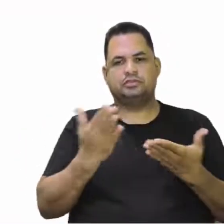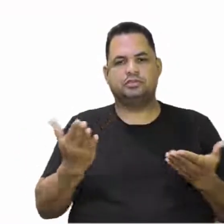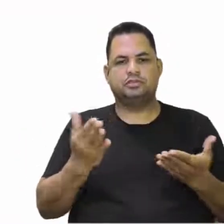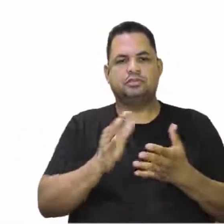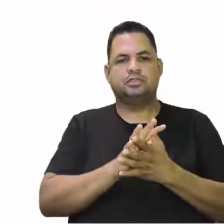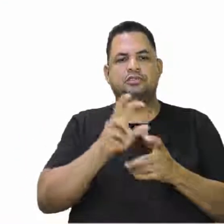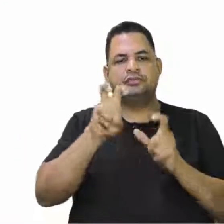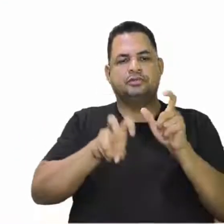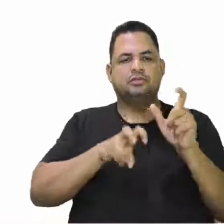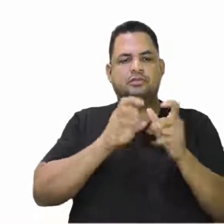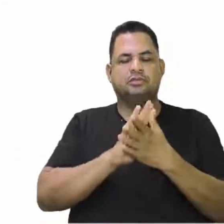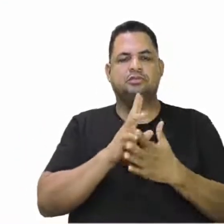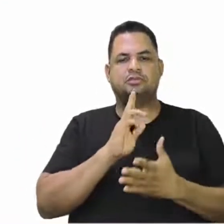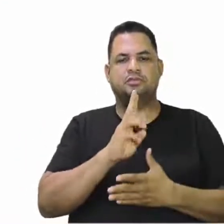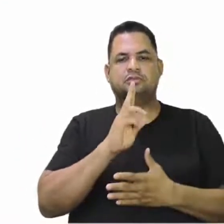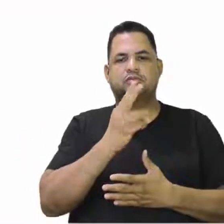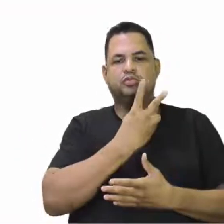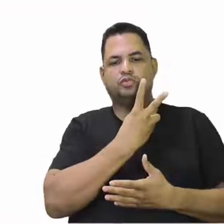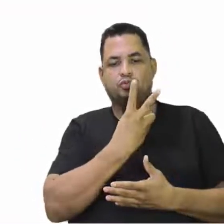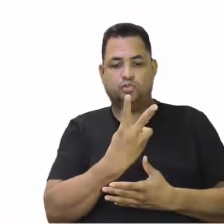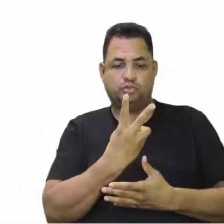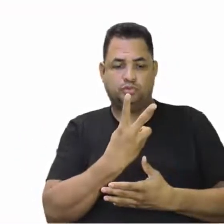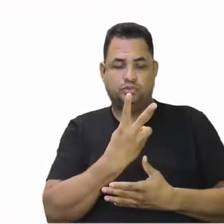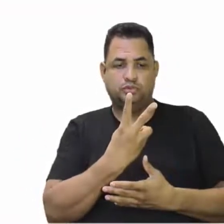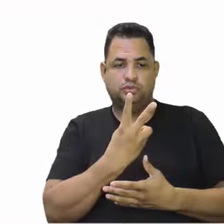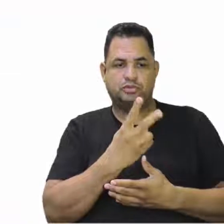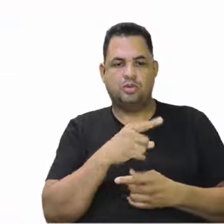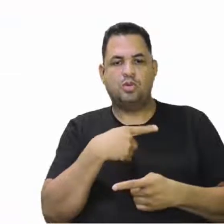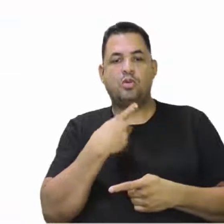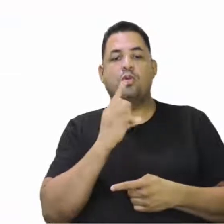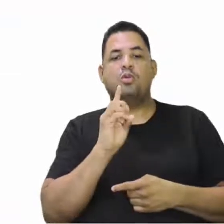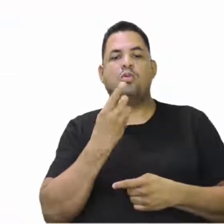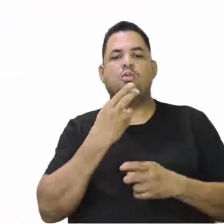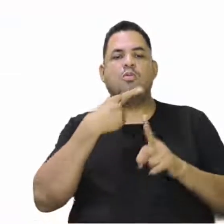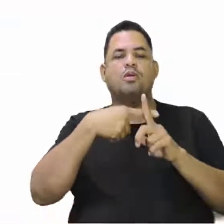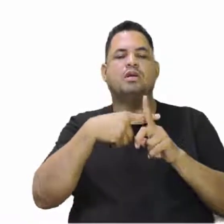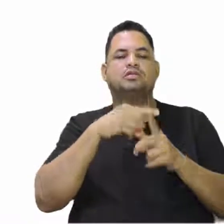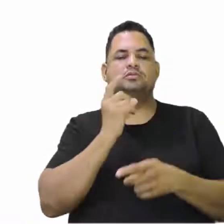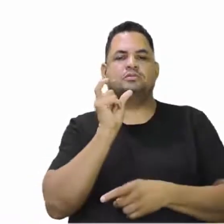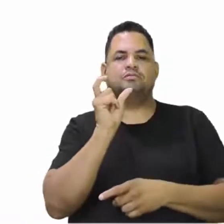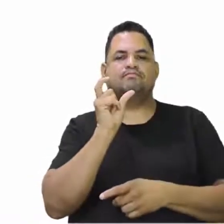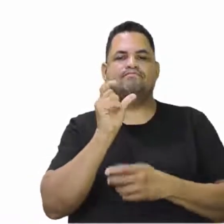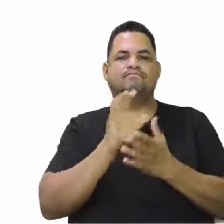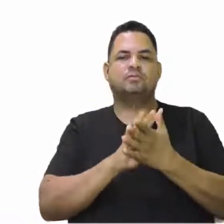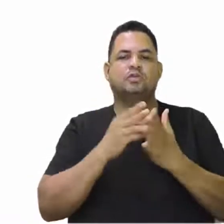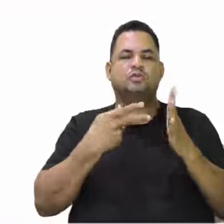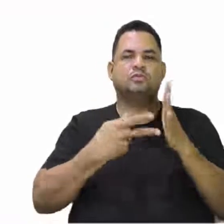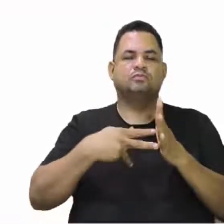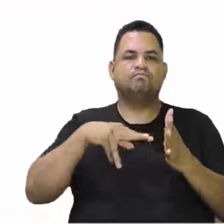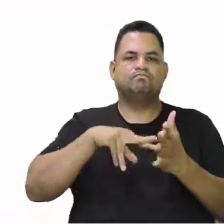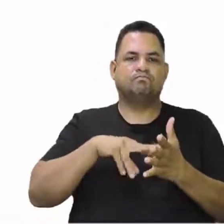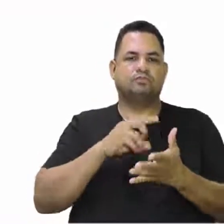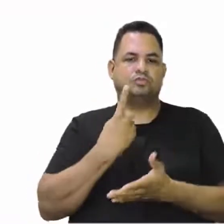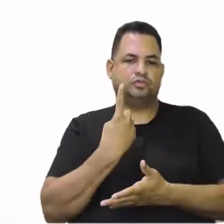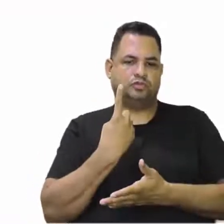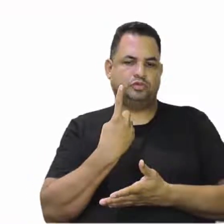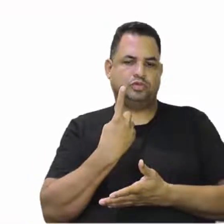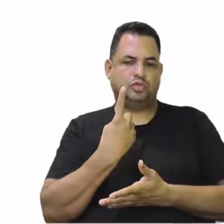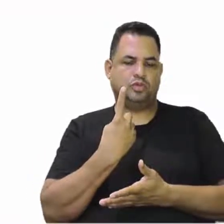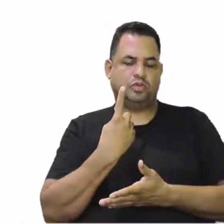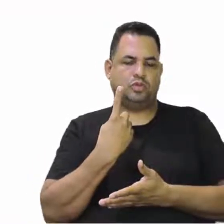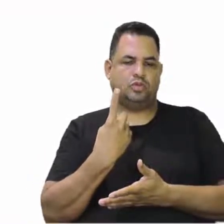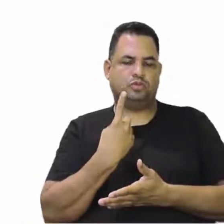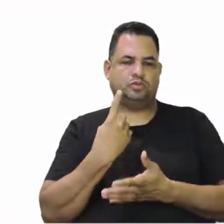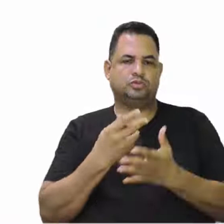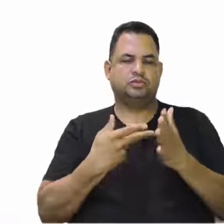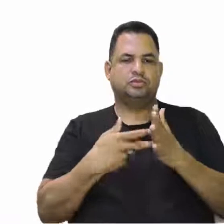Elas sempre vão ser duas ou mais palavras com um sentido, com uma significação apenas, com um único